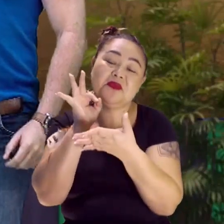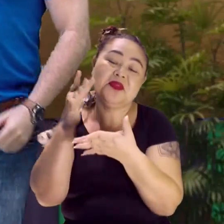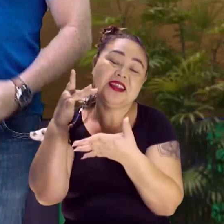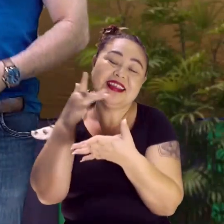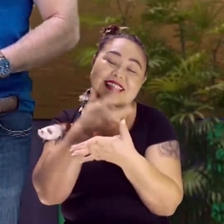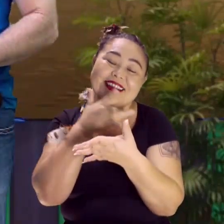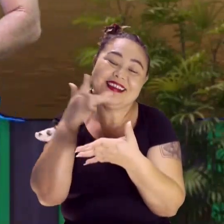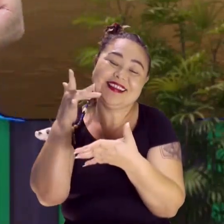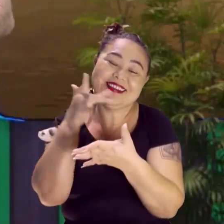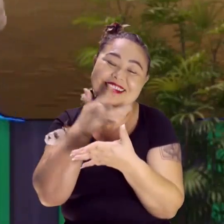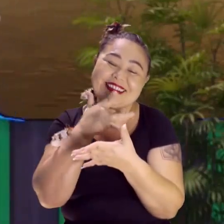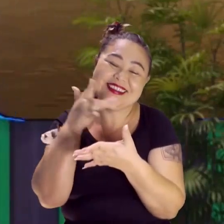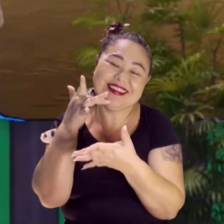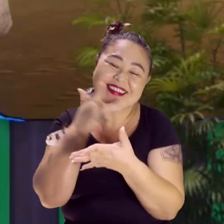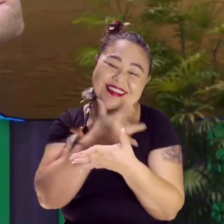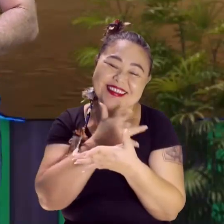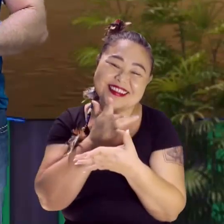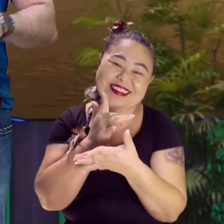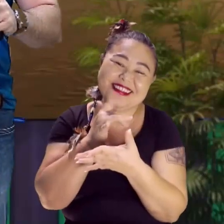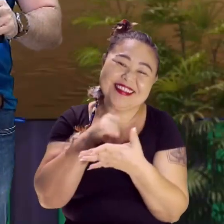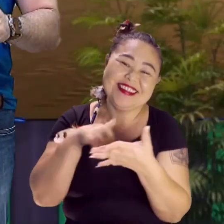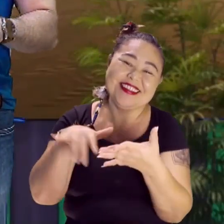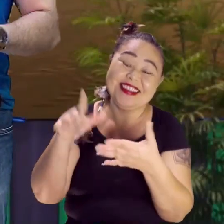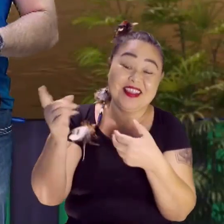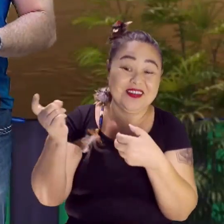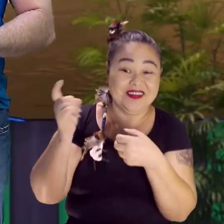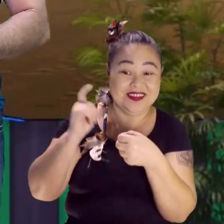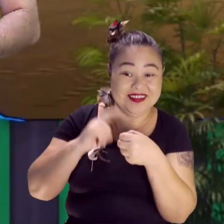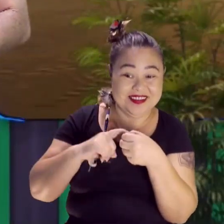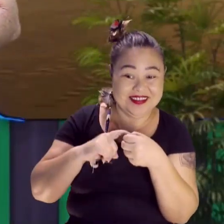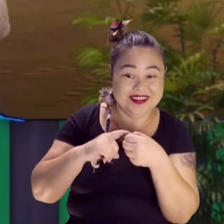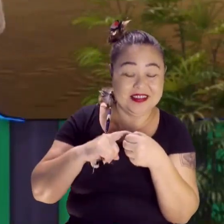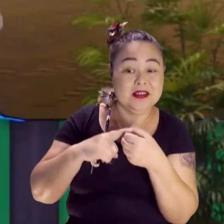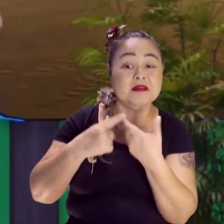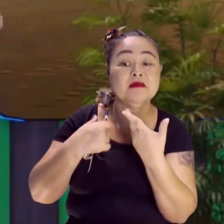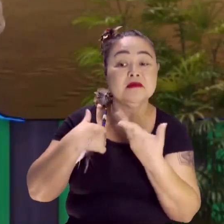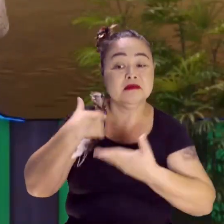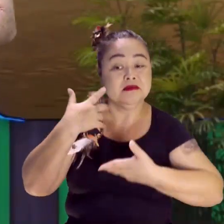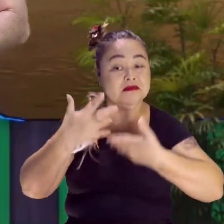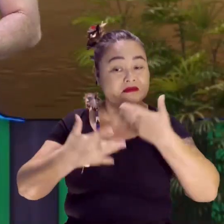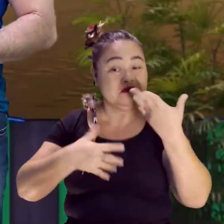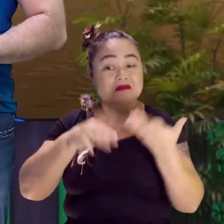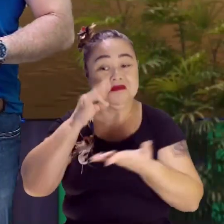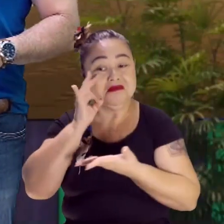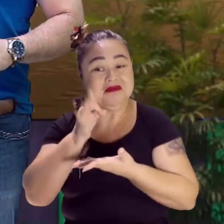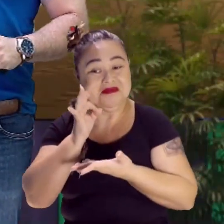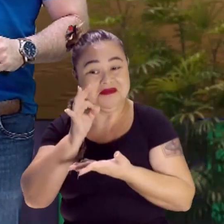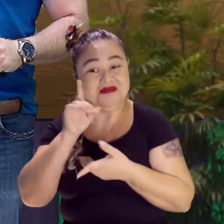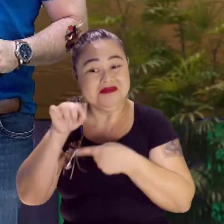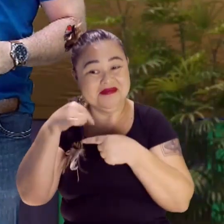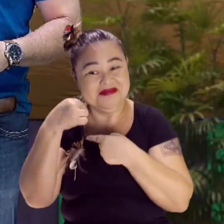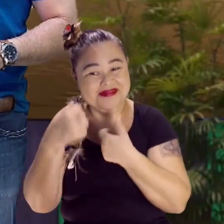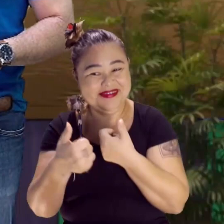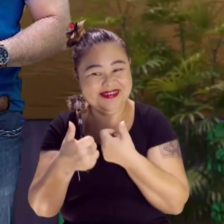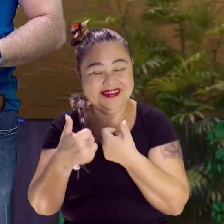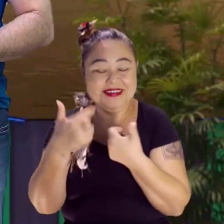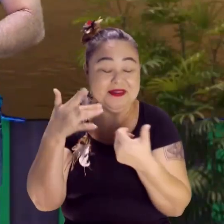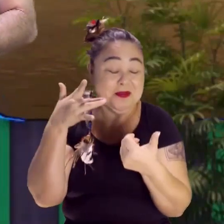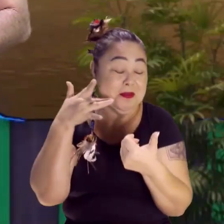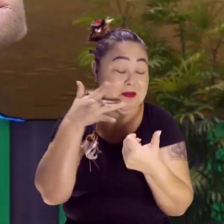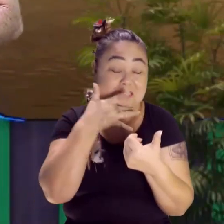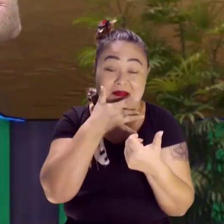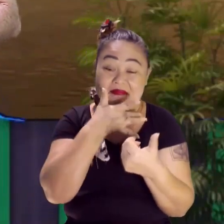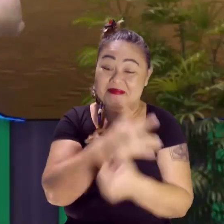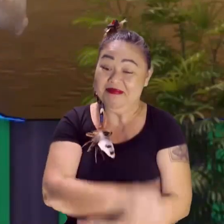É verdade. E agora a gente voltou. Voltou com gasto total após um cafezinho, né? Então fechou. Delícia.